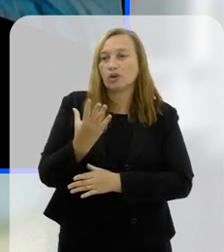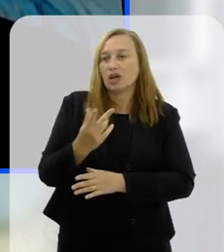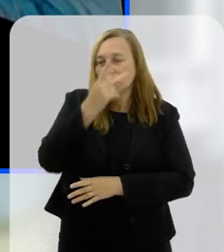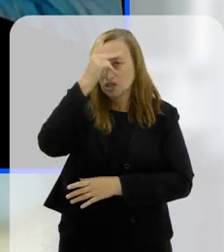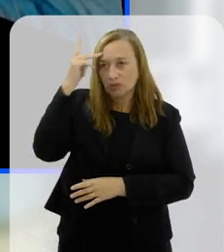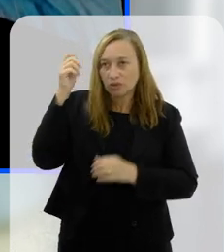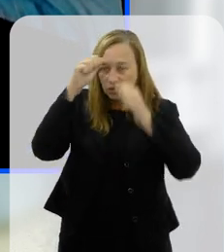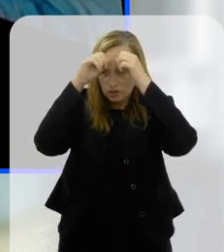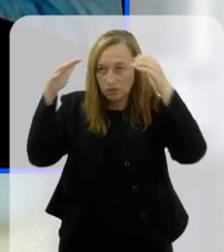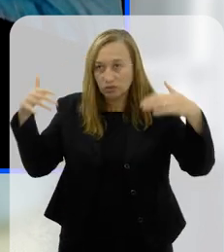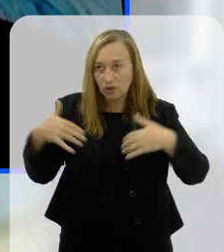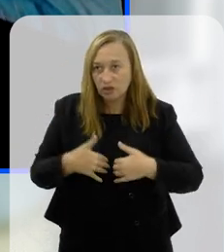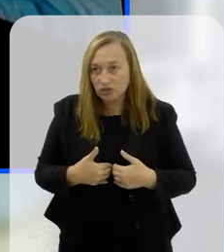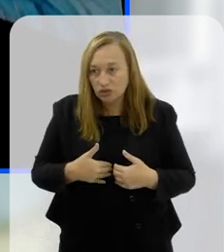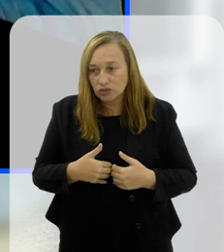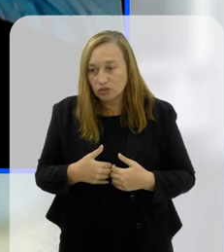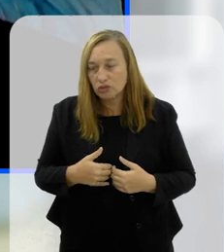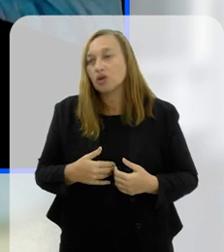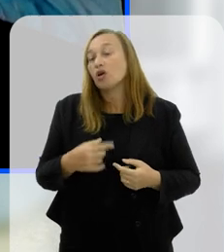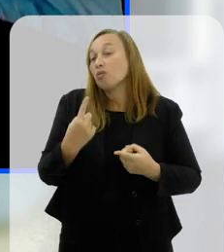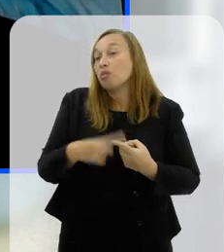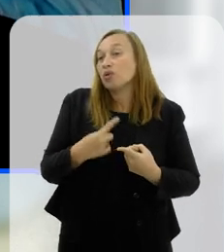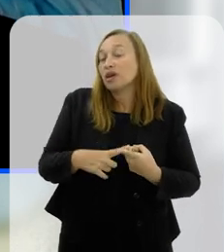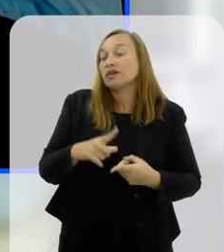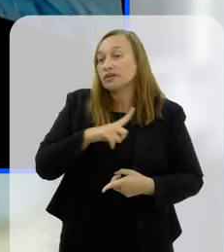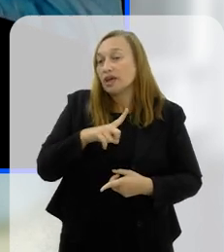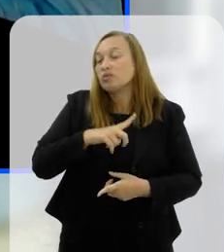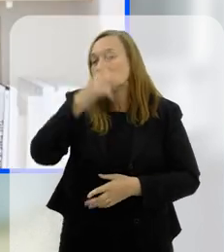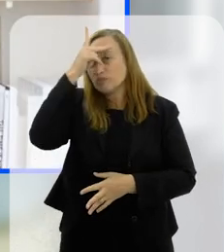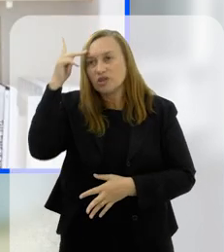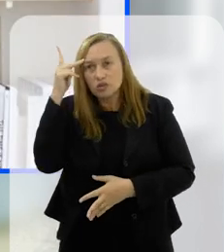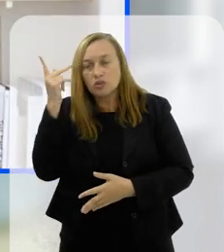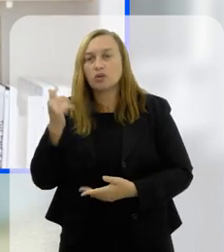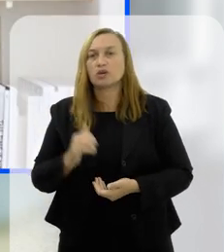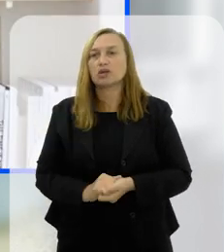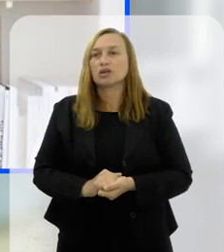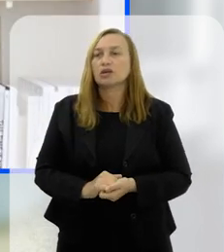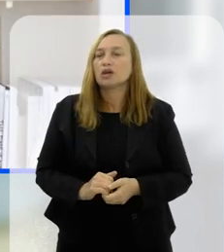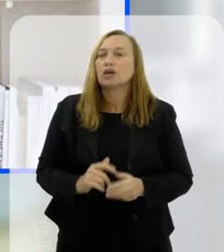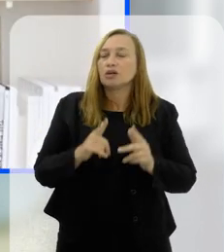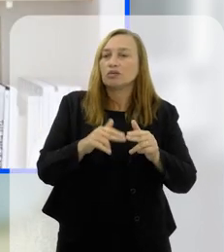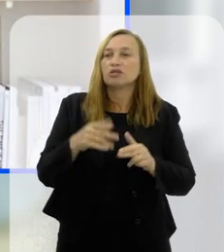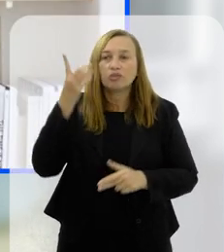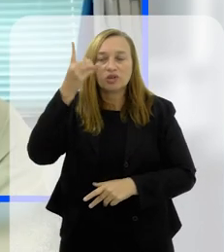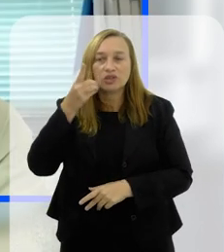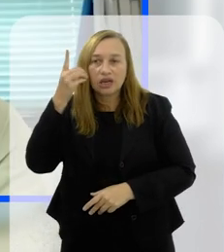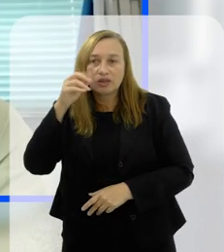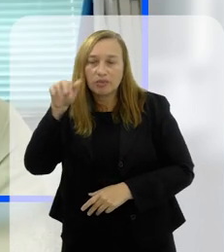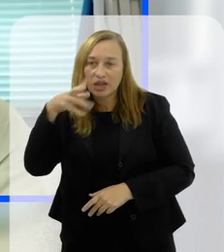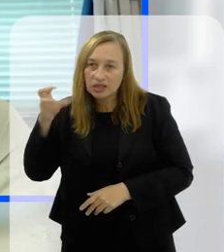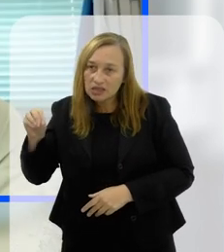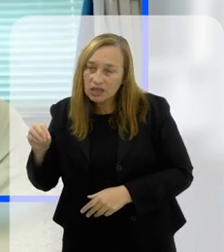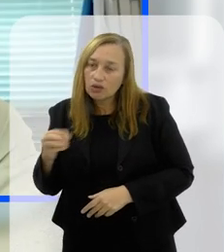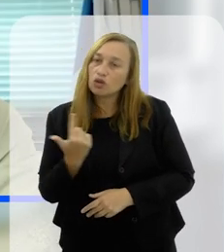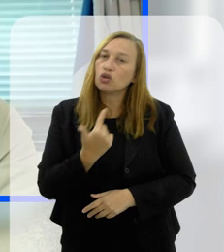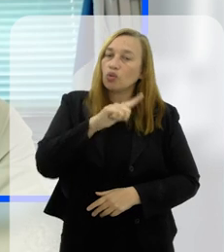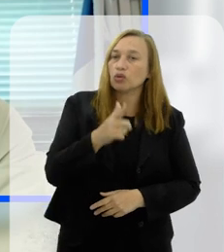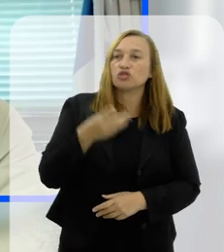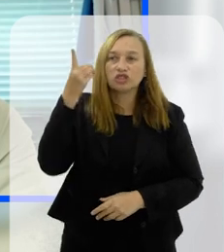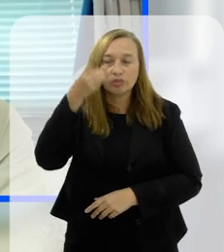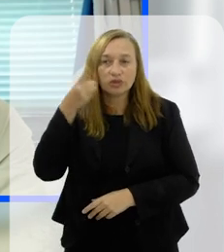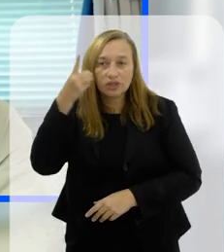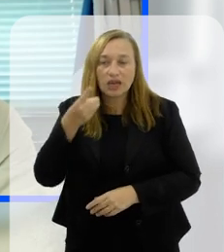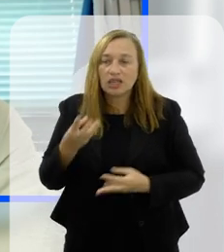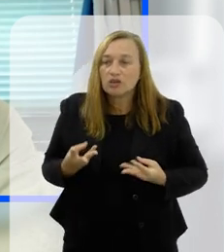para as pessoas com com autismo por quê Porque nós temos pessoas assim como Deputado Brasão e Outros